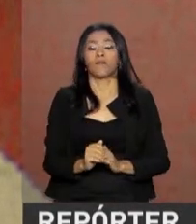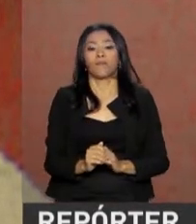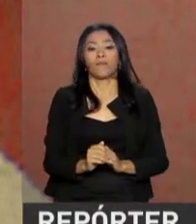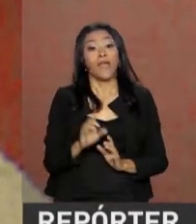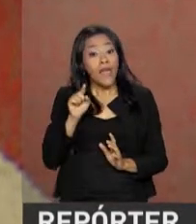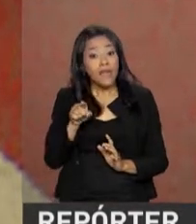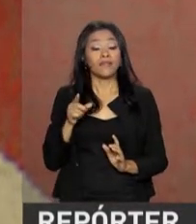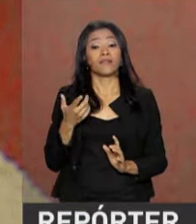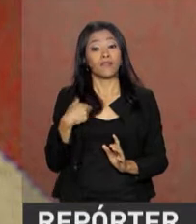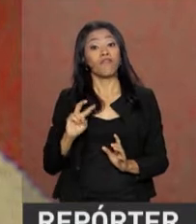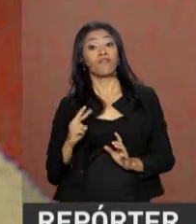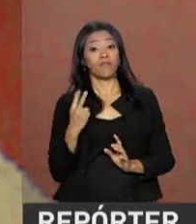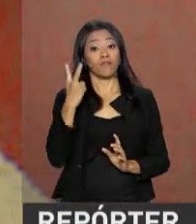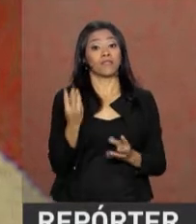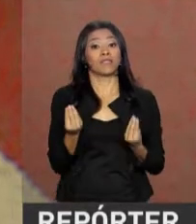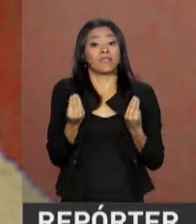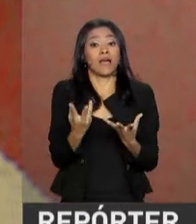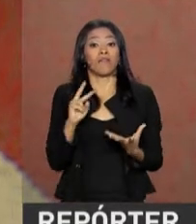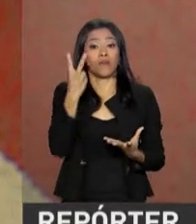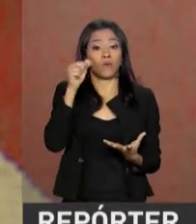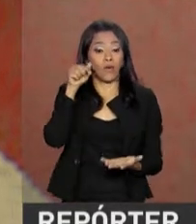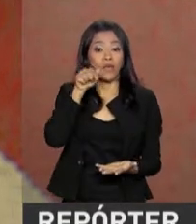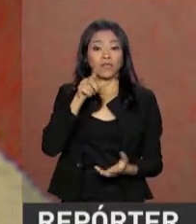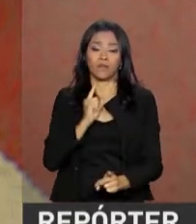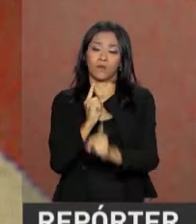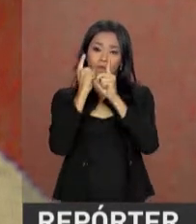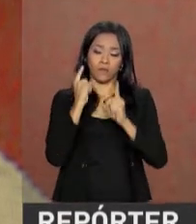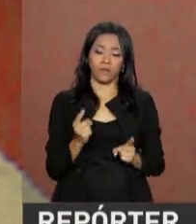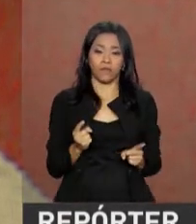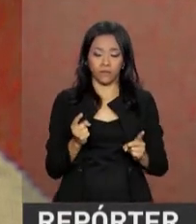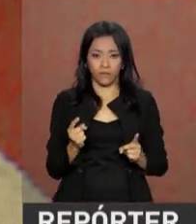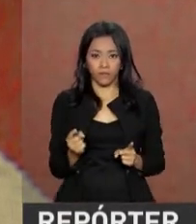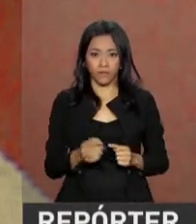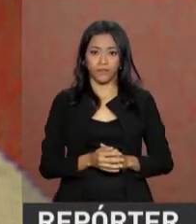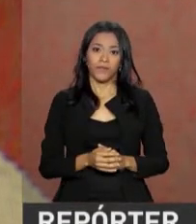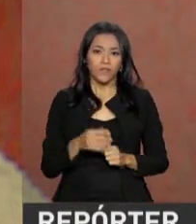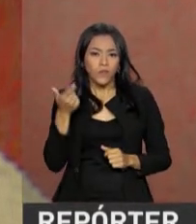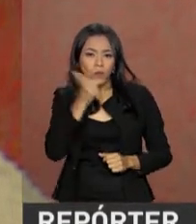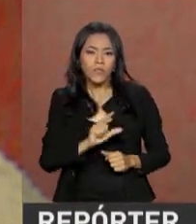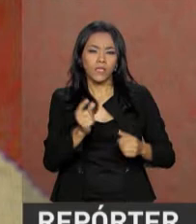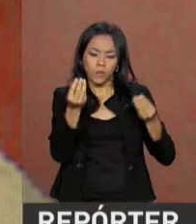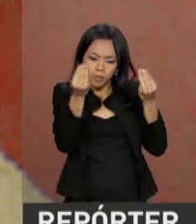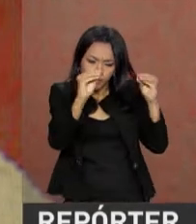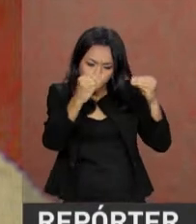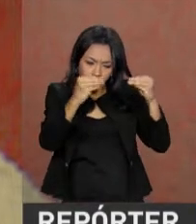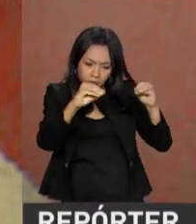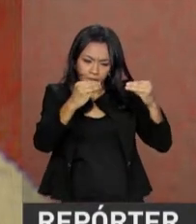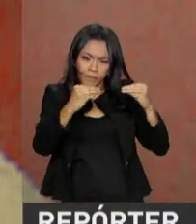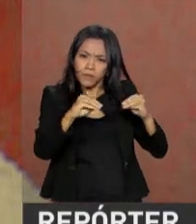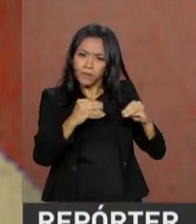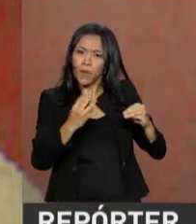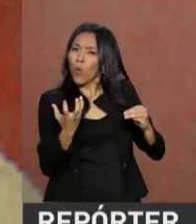essa diversidade valorize ainda mais esse encontro, foram capazes de planejar, de pensar a